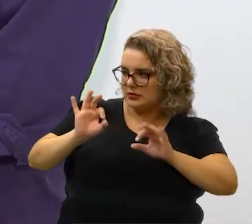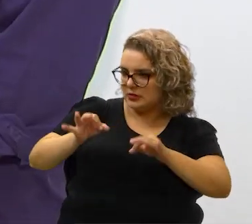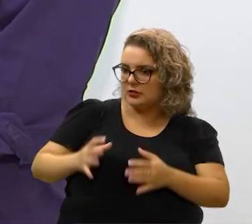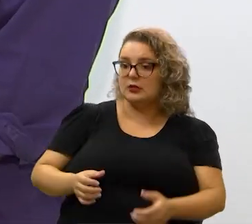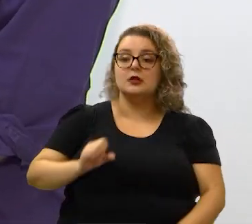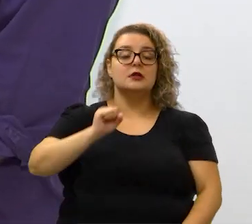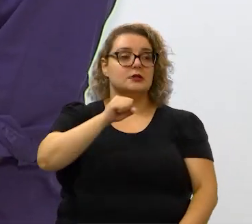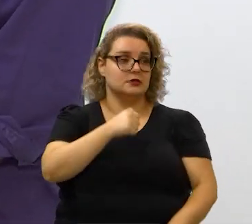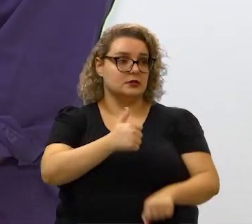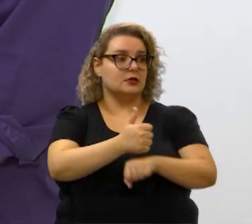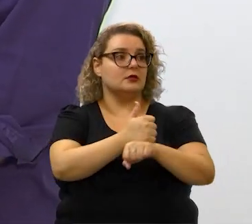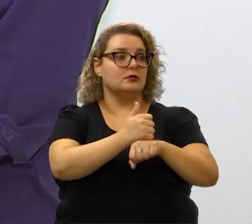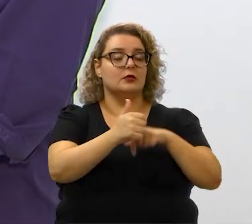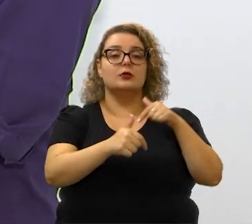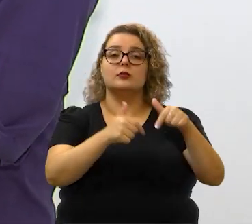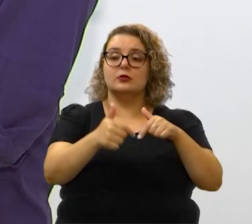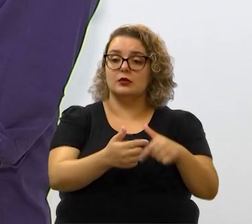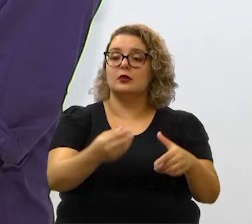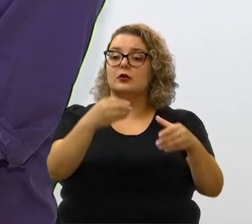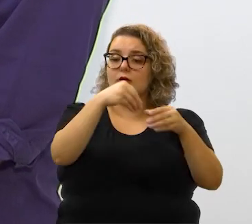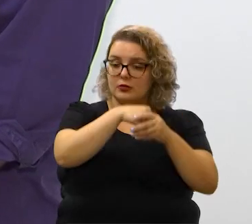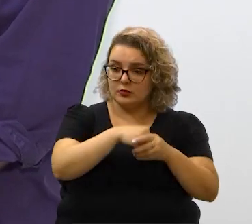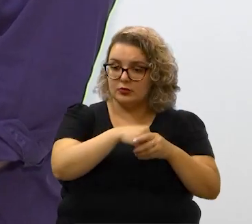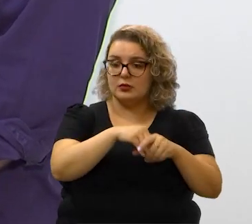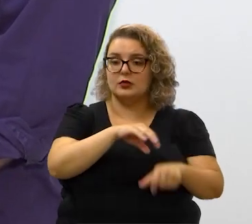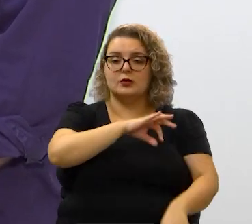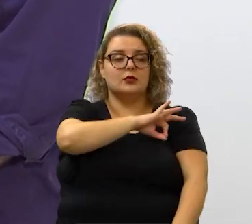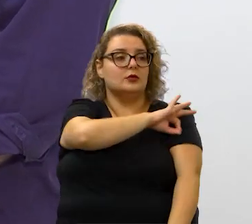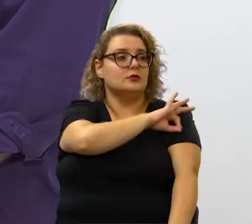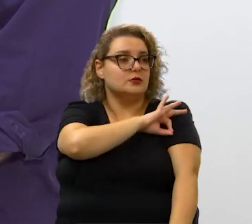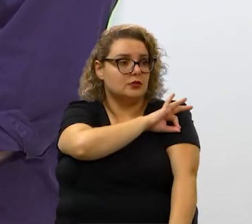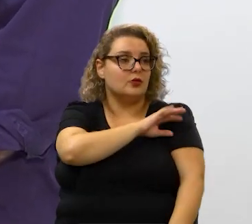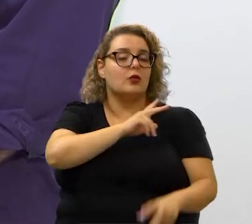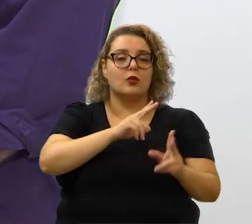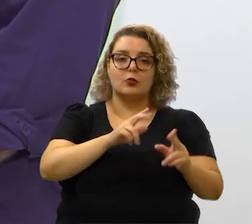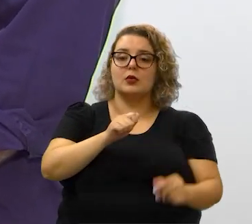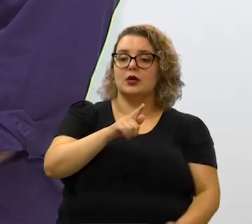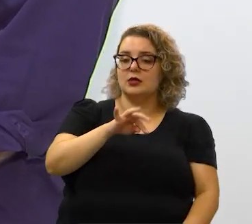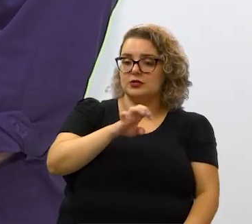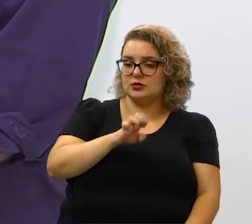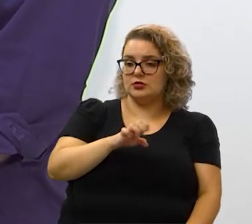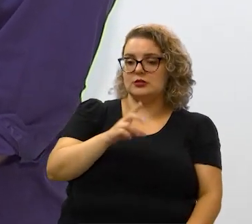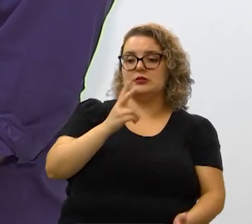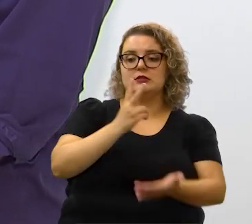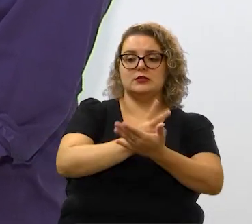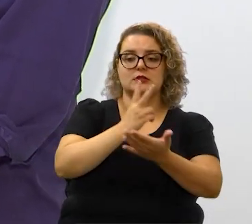e tudo mais, né? O profissional que ele trabalha dentro de uma prefeitura de agente comunitário de